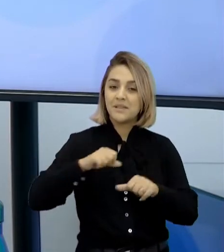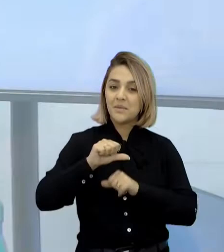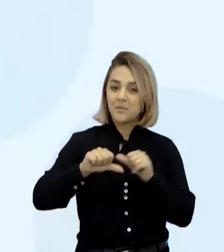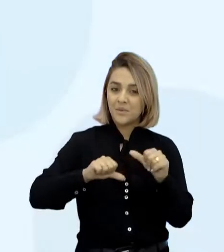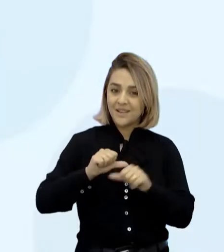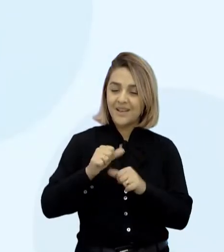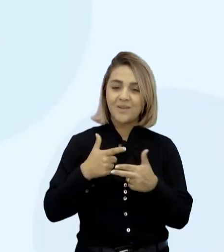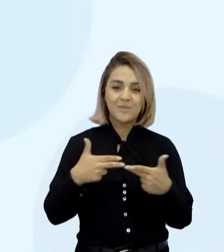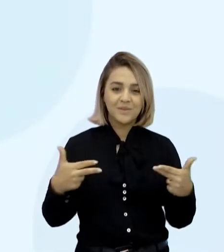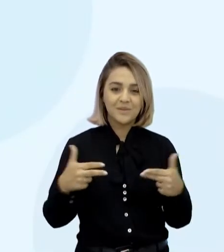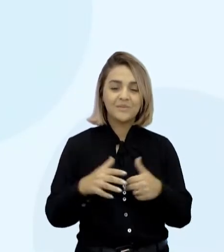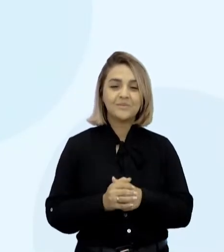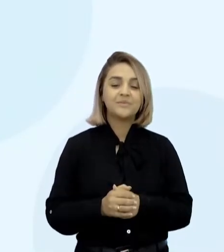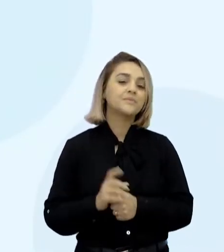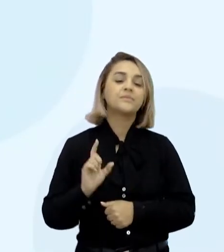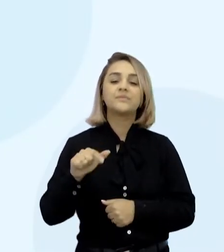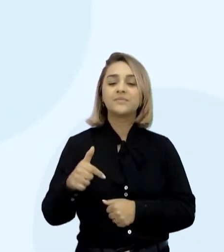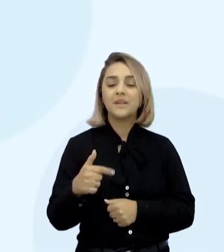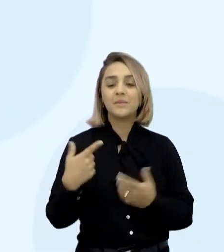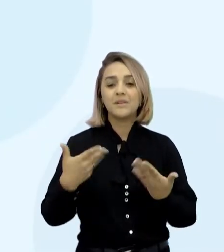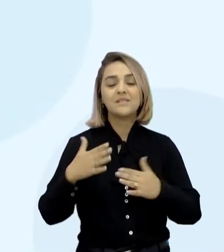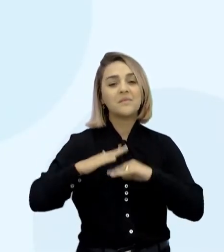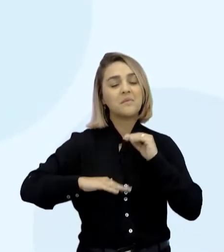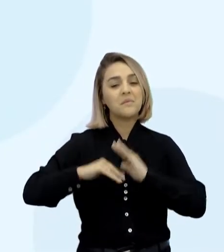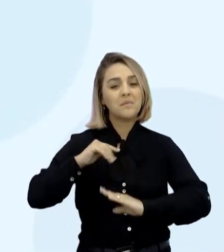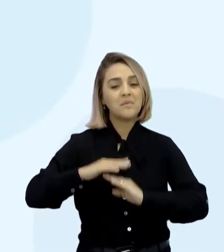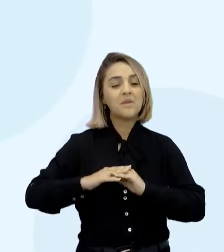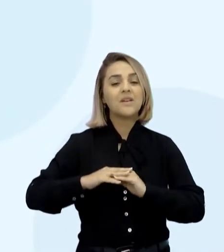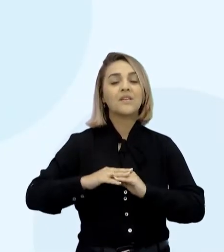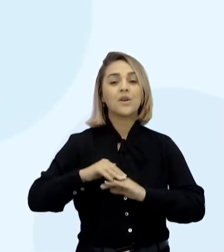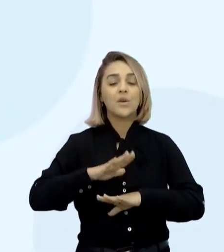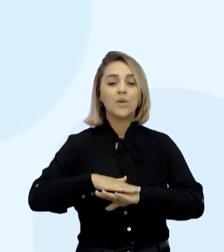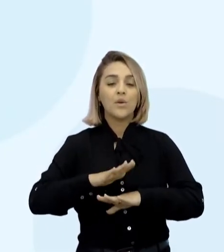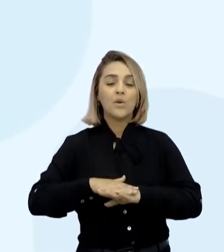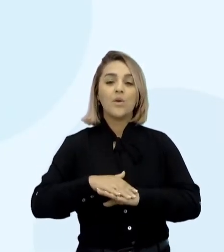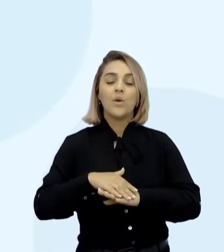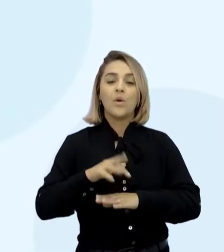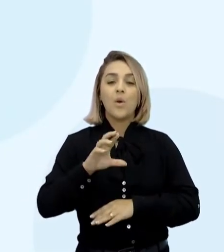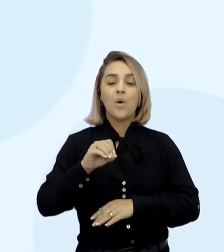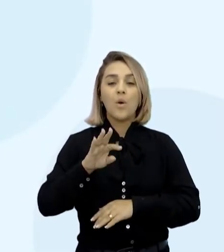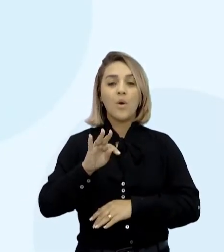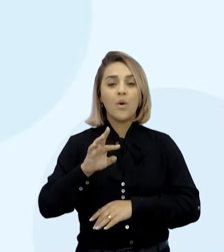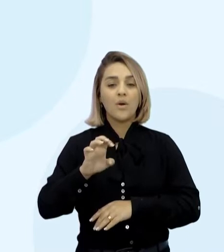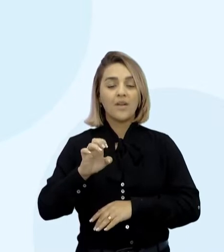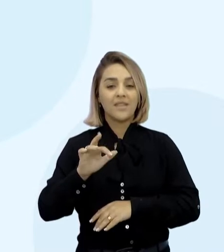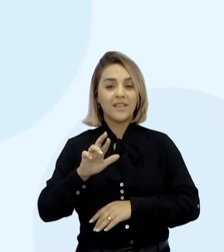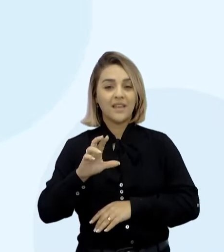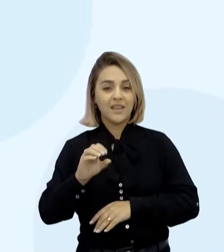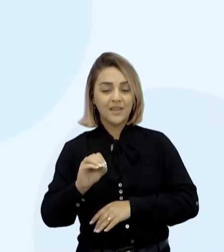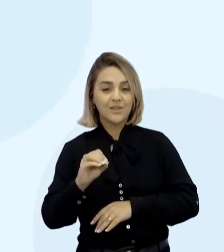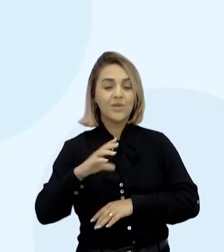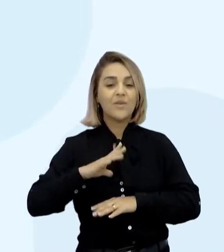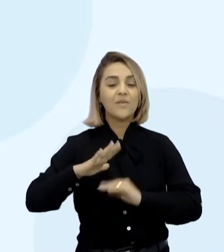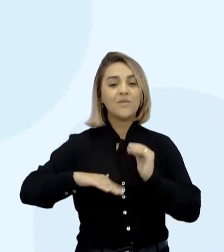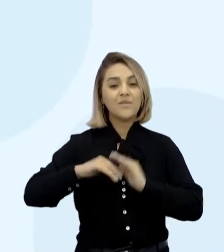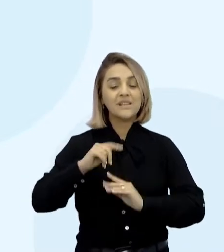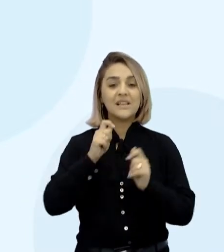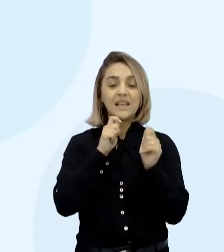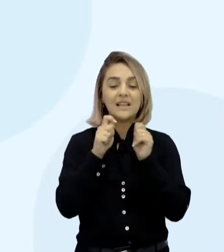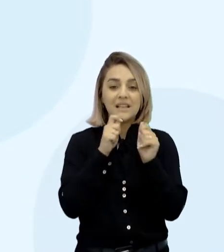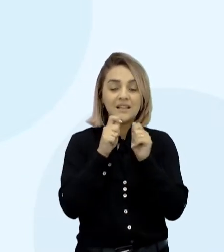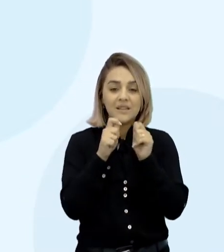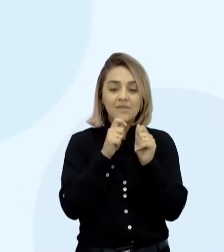coisa. Depois, vamos produzir um roteiro para a realização de entrevistas